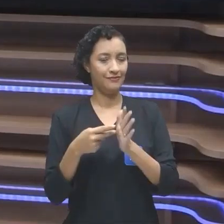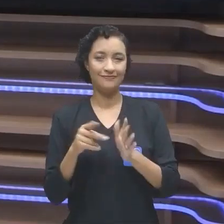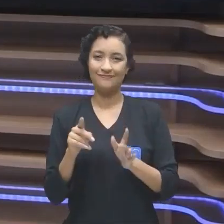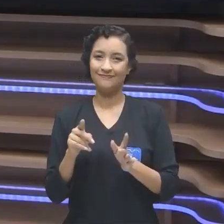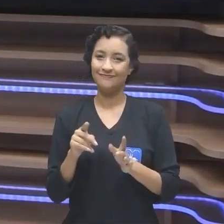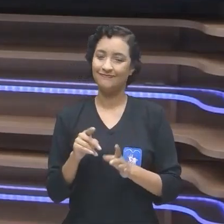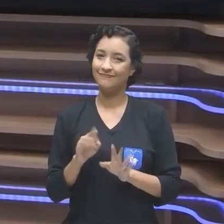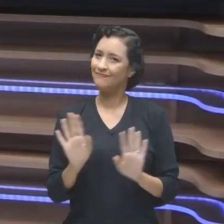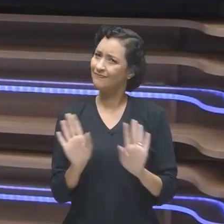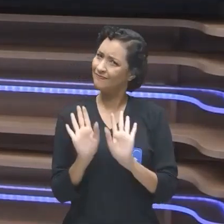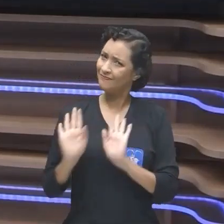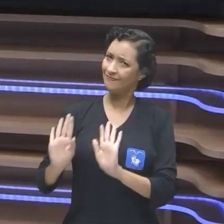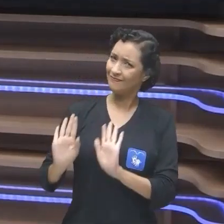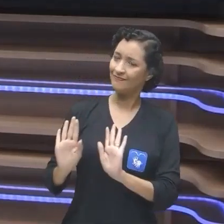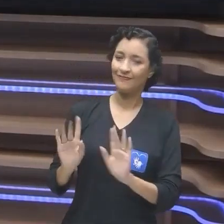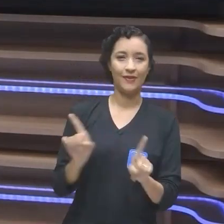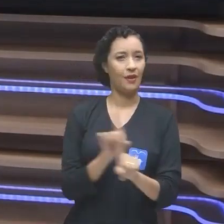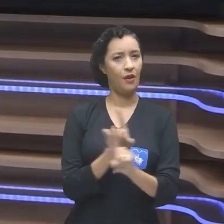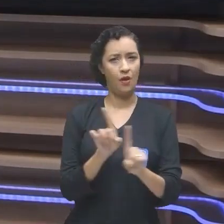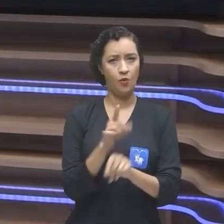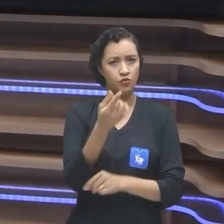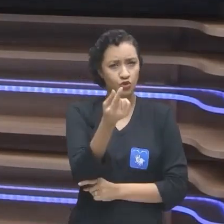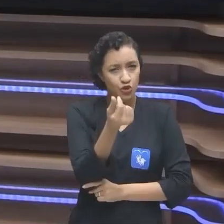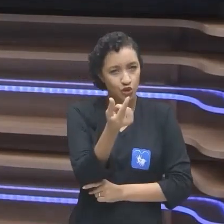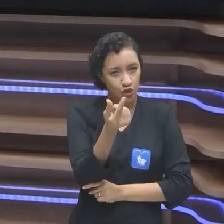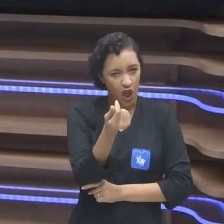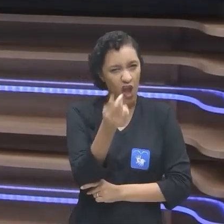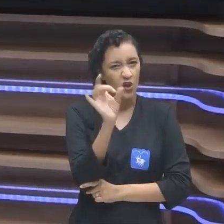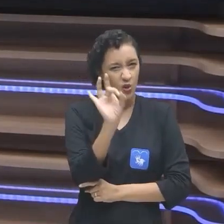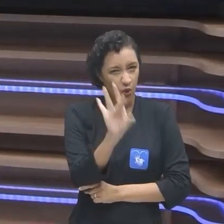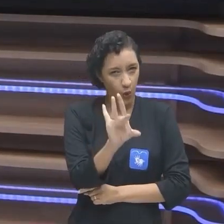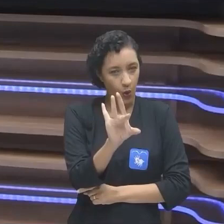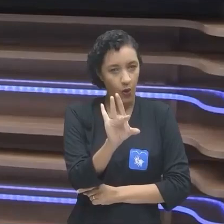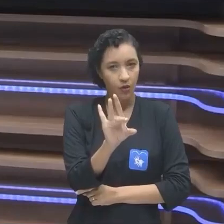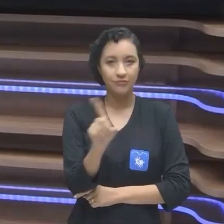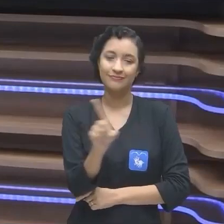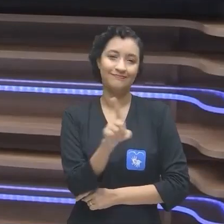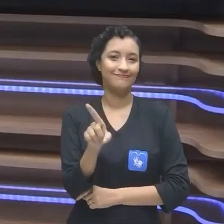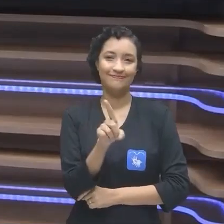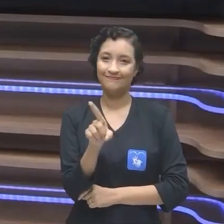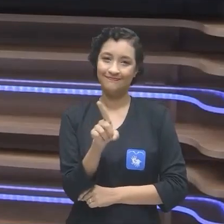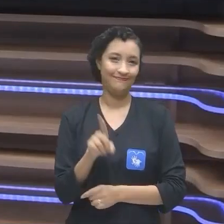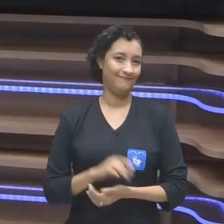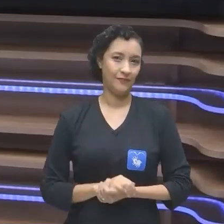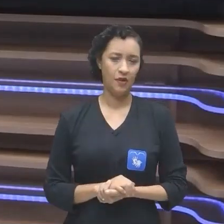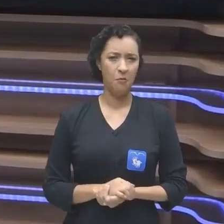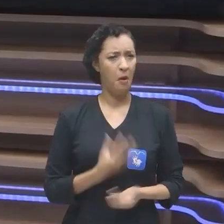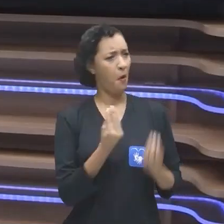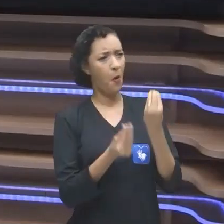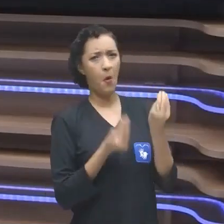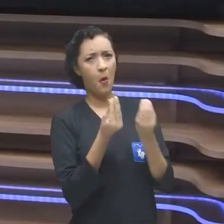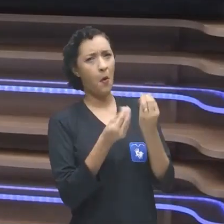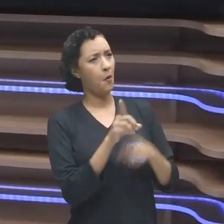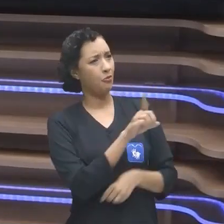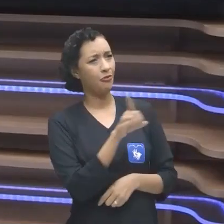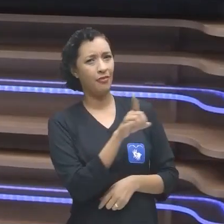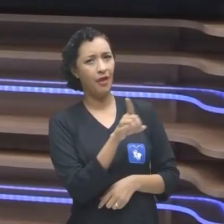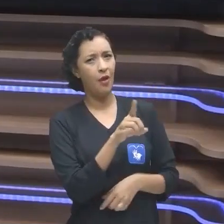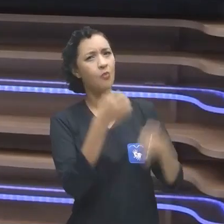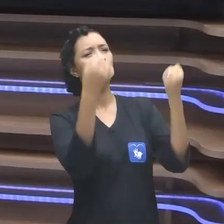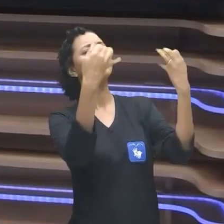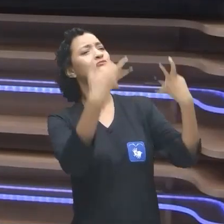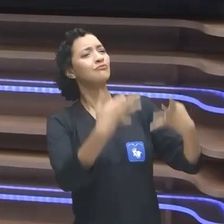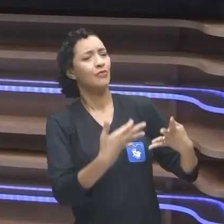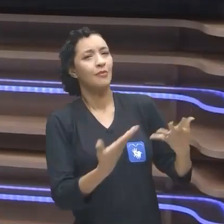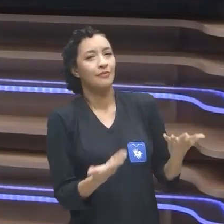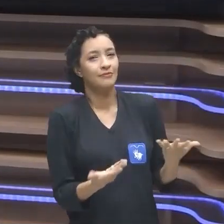para você que dinheiro não é um recurso gerador de riqueza. Como não, professor? Explica isso